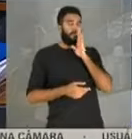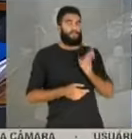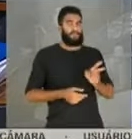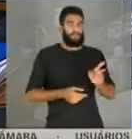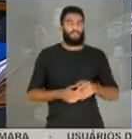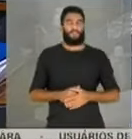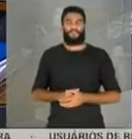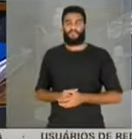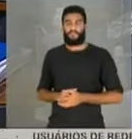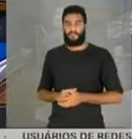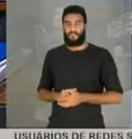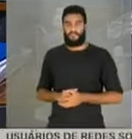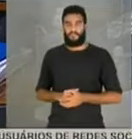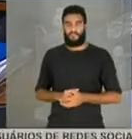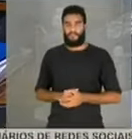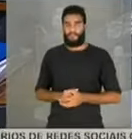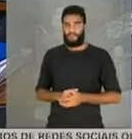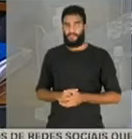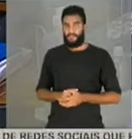É importante,